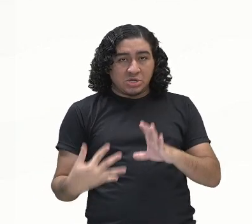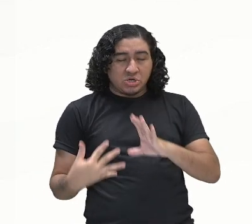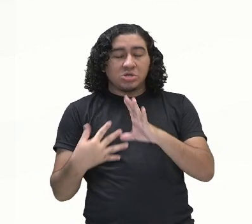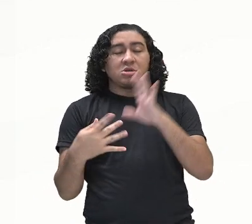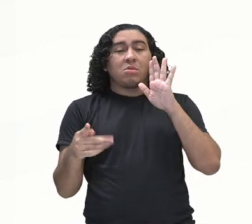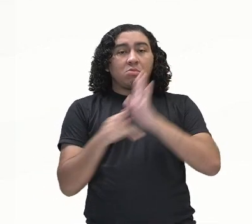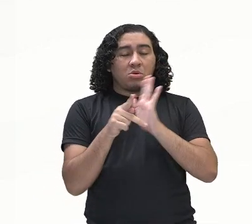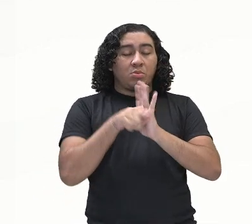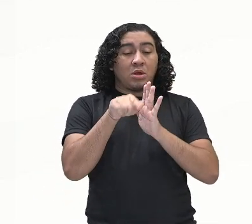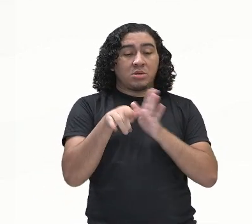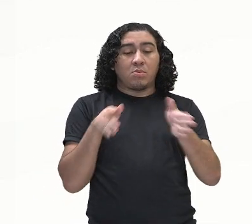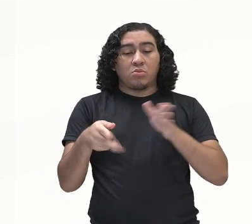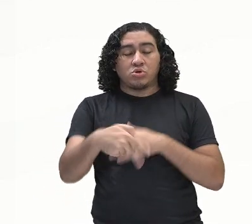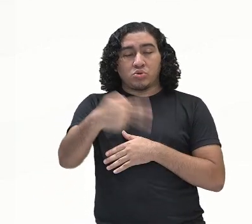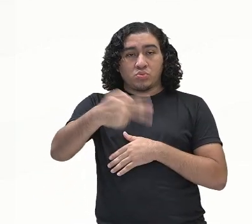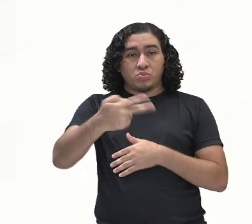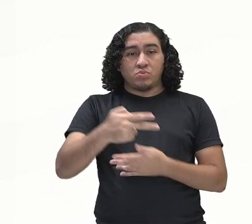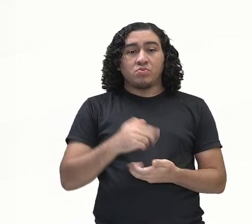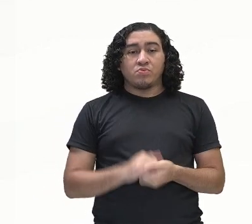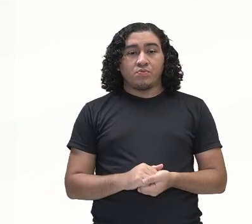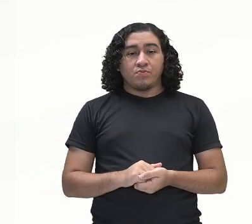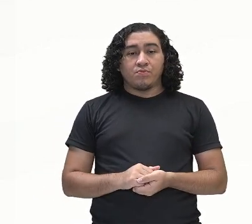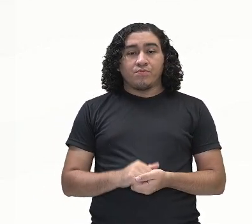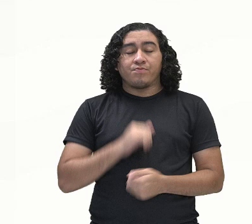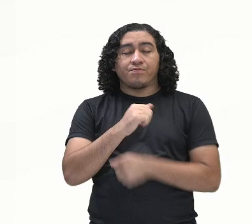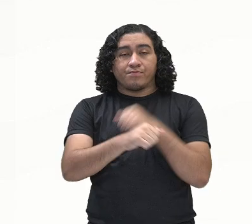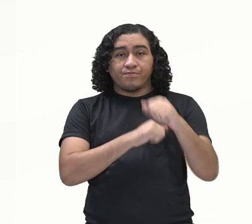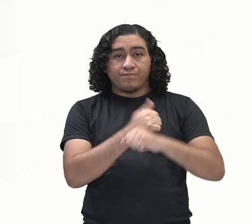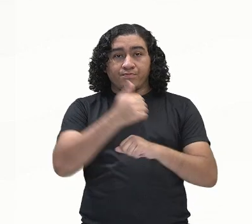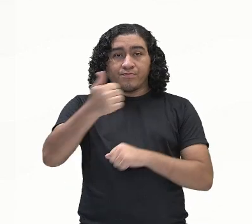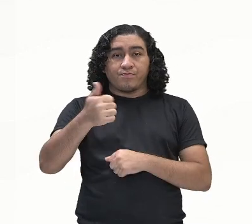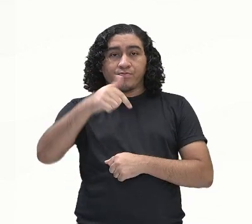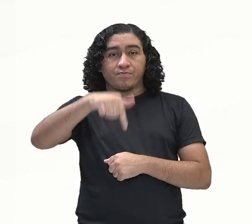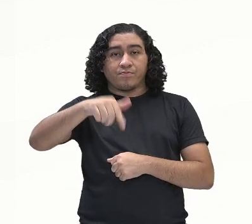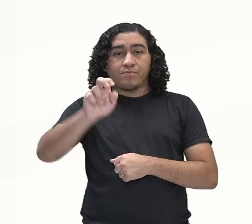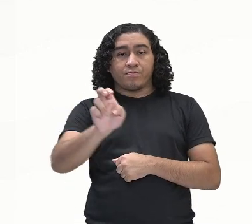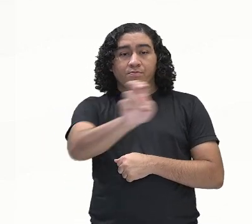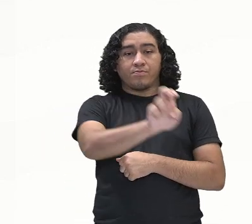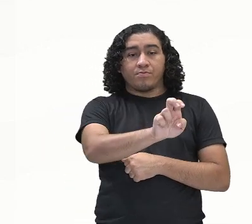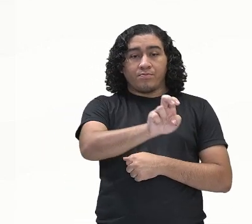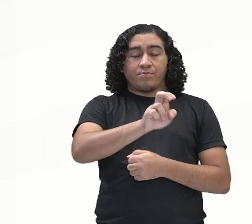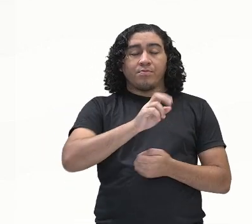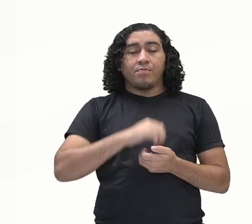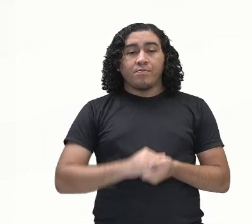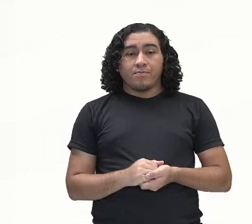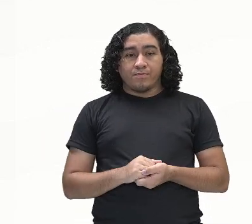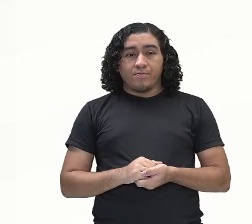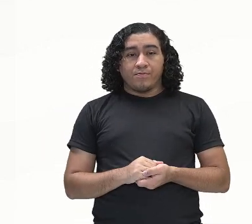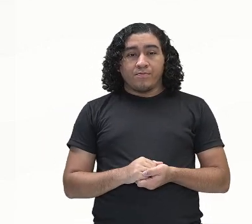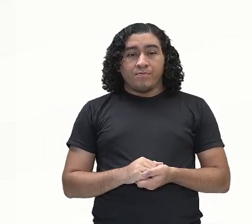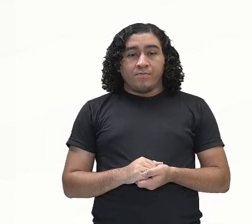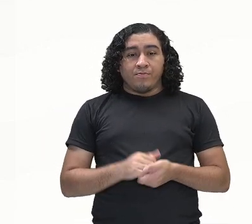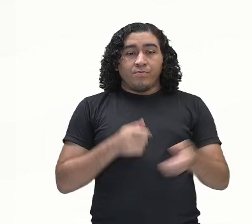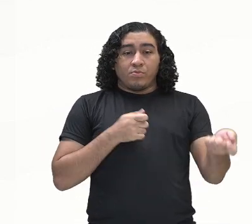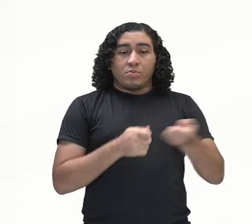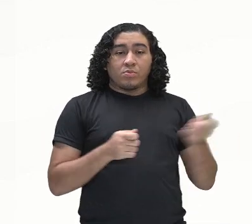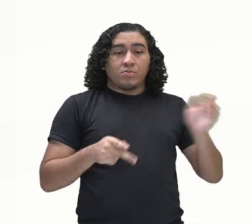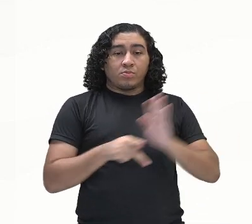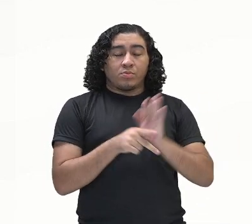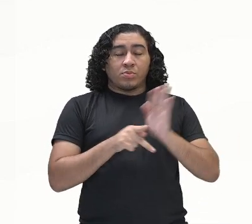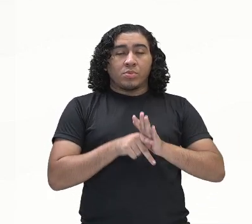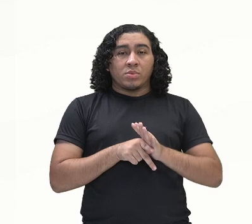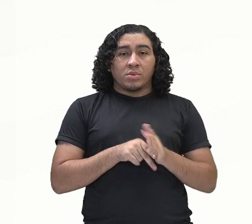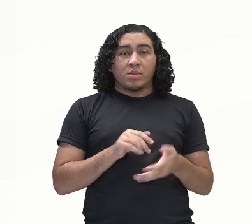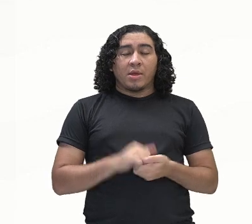segundo período. Então, aqui a gente tem, em 1755, sob o domínio do